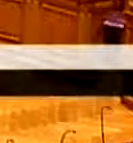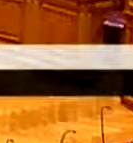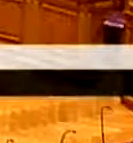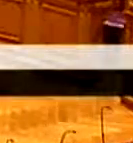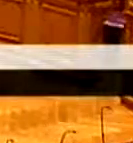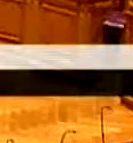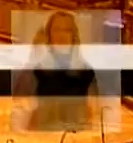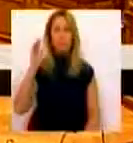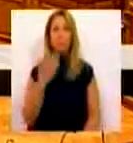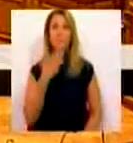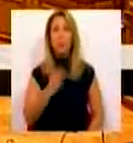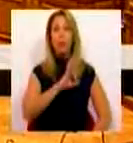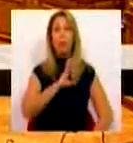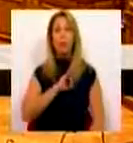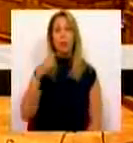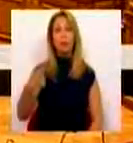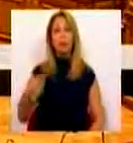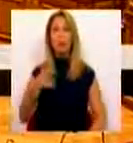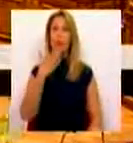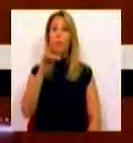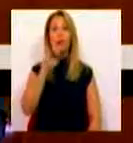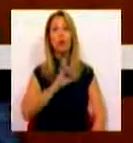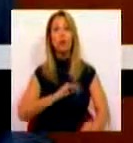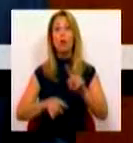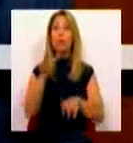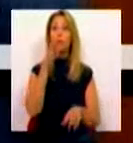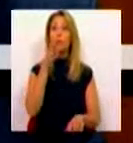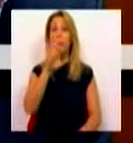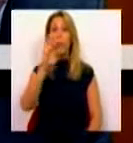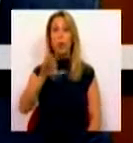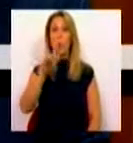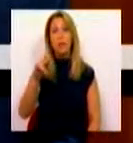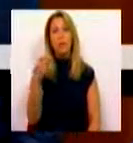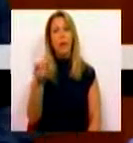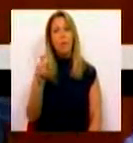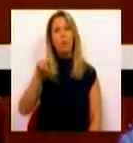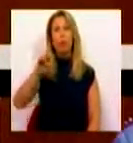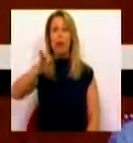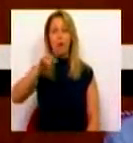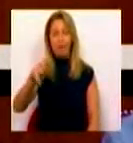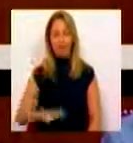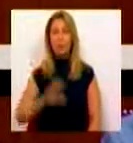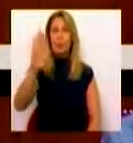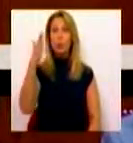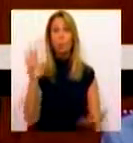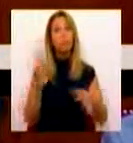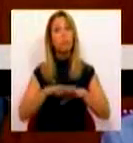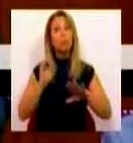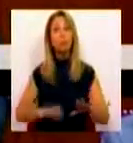Muito obrigado, Sr. Presidente. Muito obrigado, Sra. Deputada Heloísa Apolónia. Primeiro,